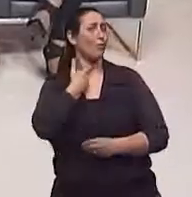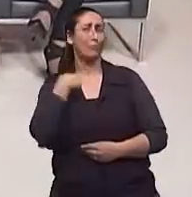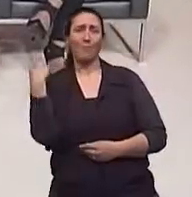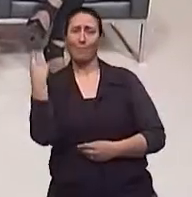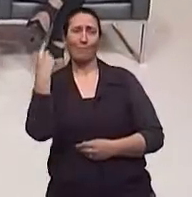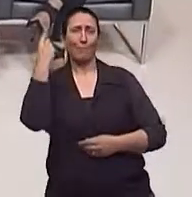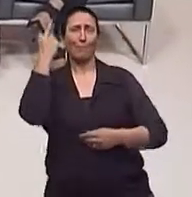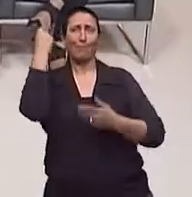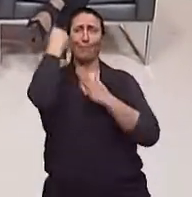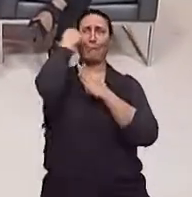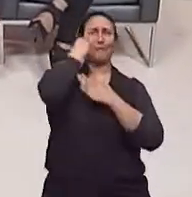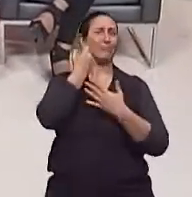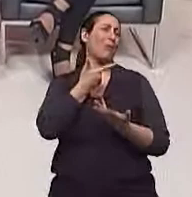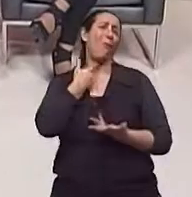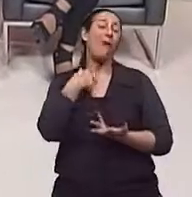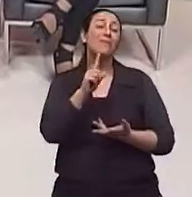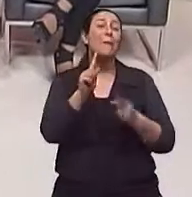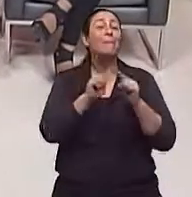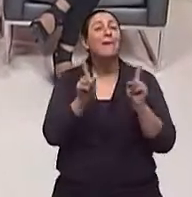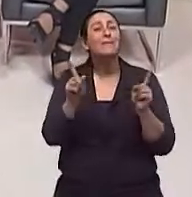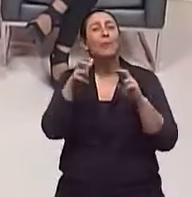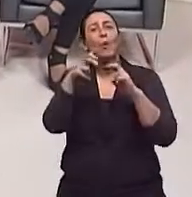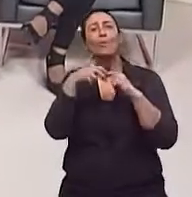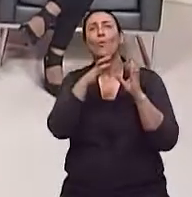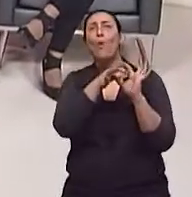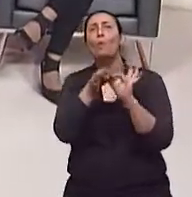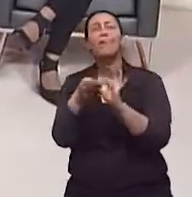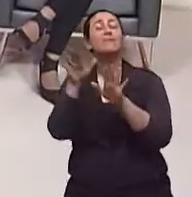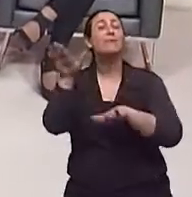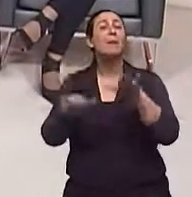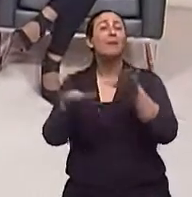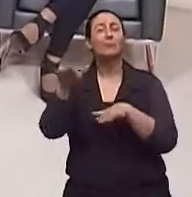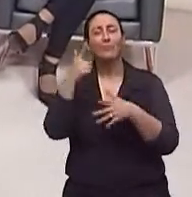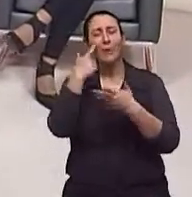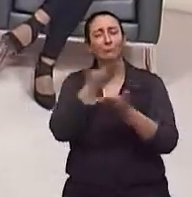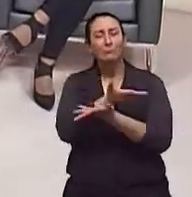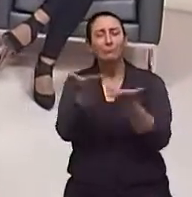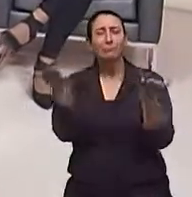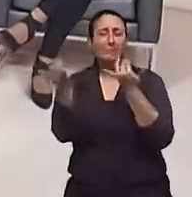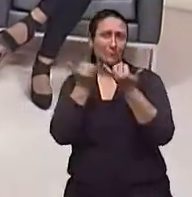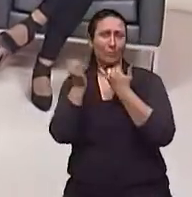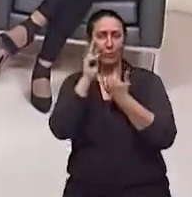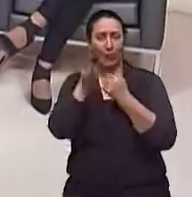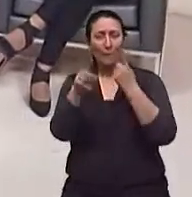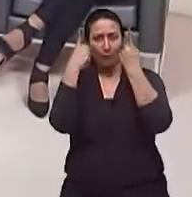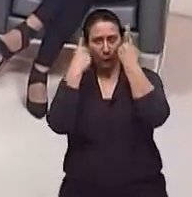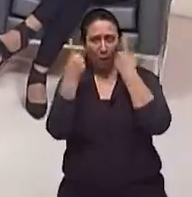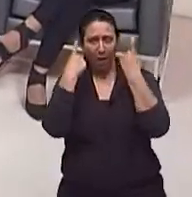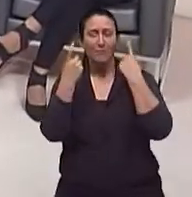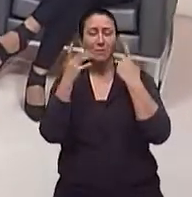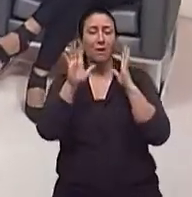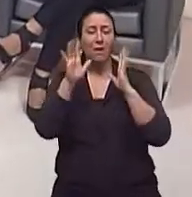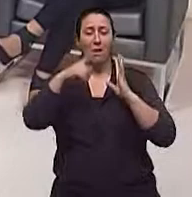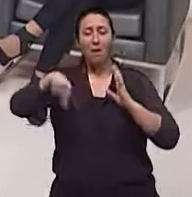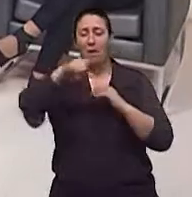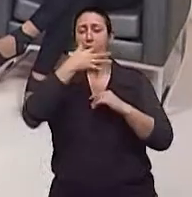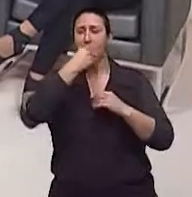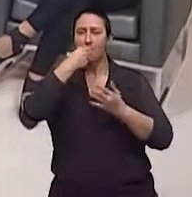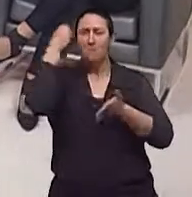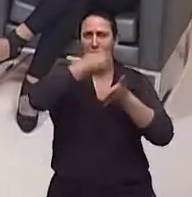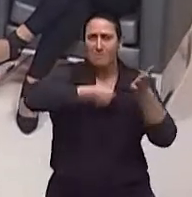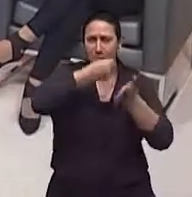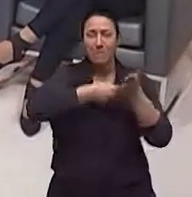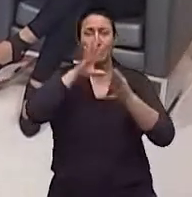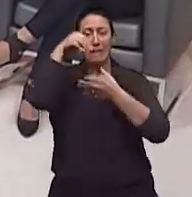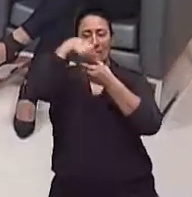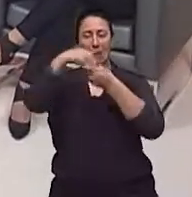que se configuram um contexto tão precário quando a gente está numa situação de O que é um cativeiro tão grande além de ser